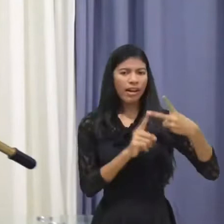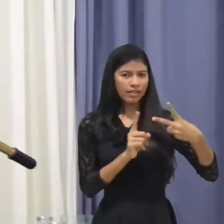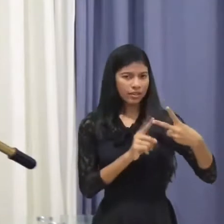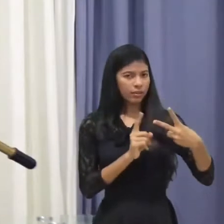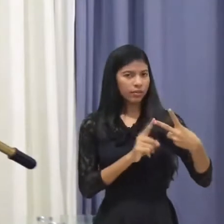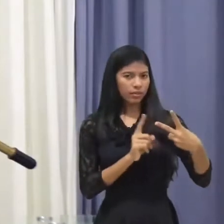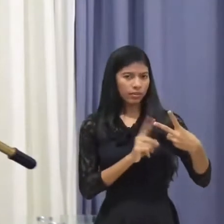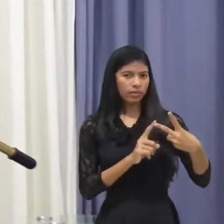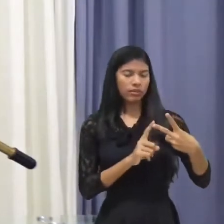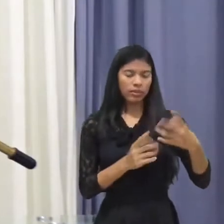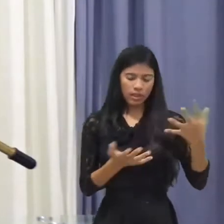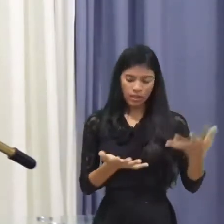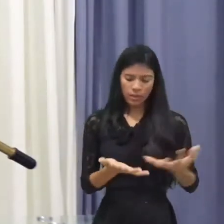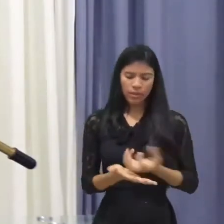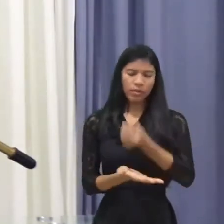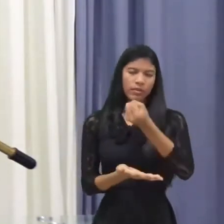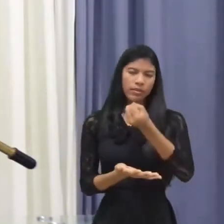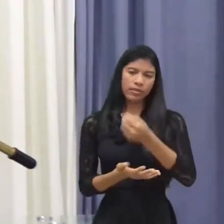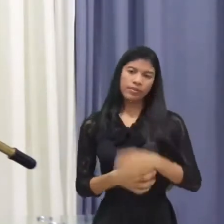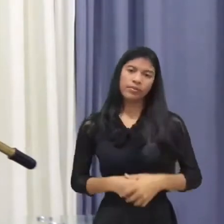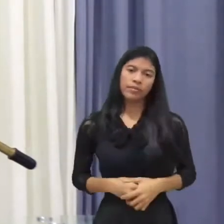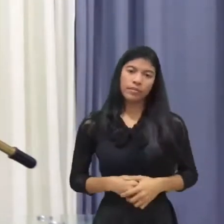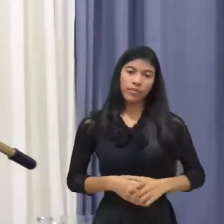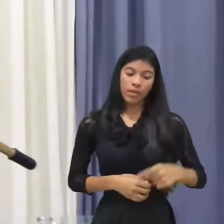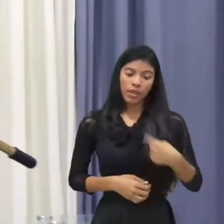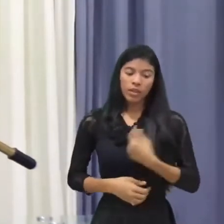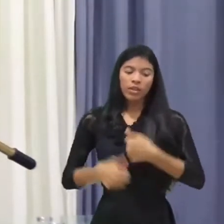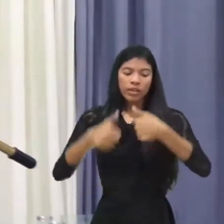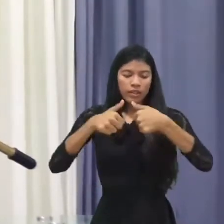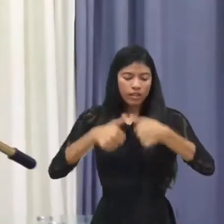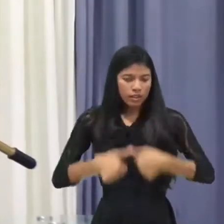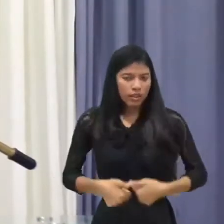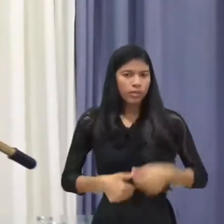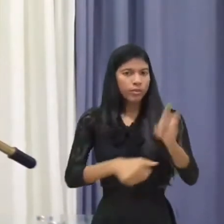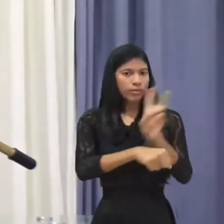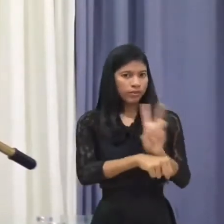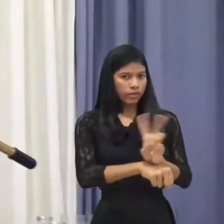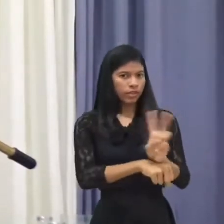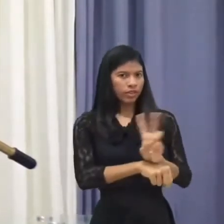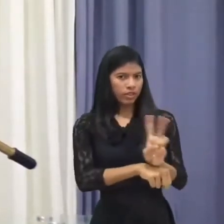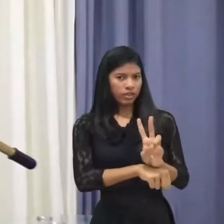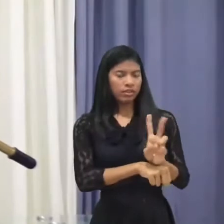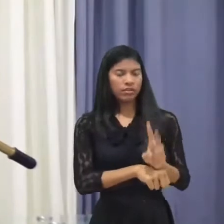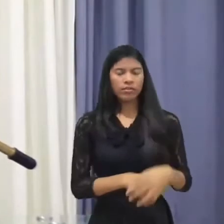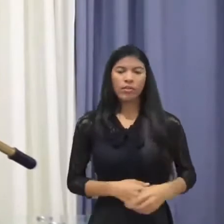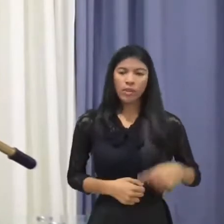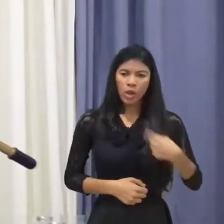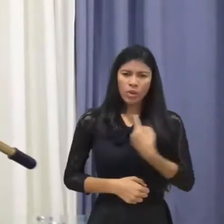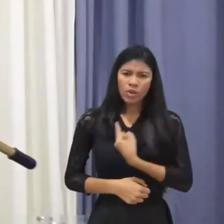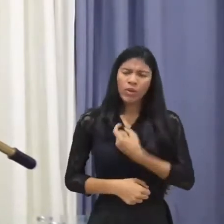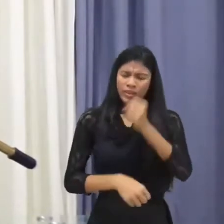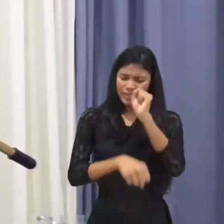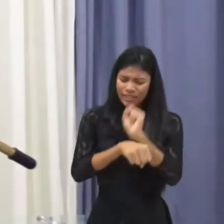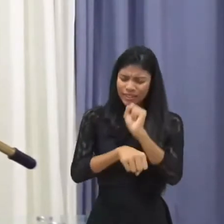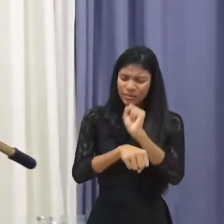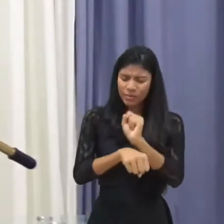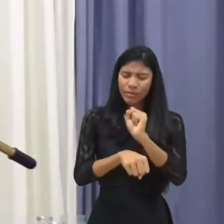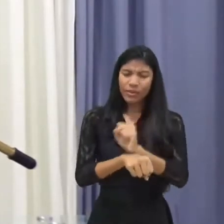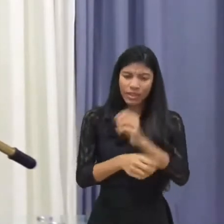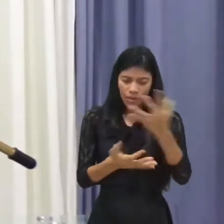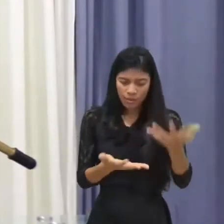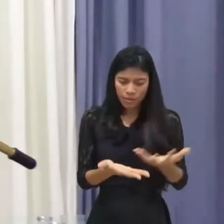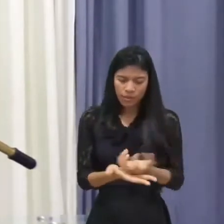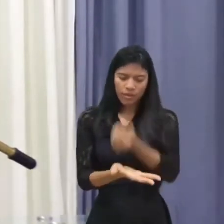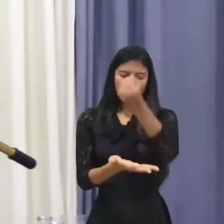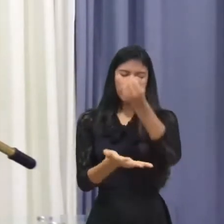específico do arrebatamento. Nós só ficamos mais atentos. Nós que estamos esperando o arrebatamento da igreja,